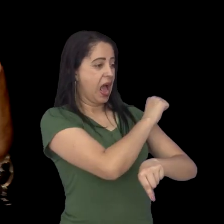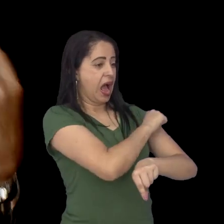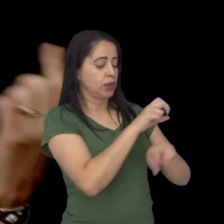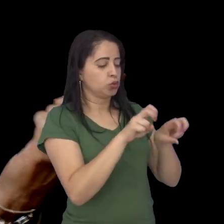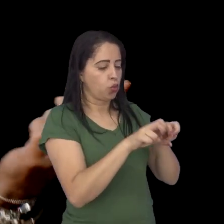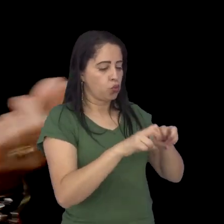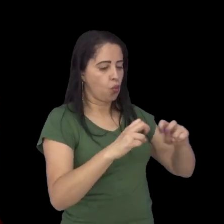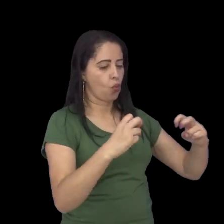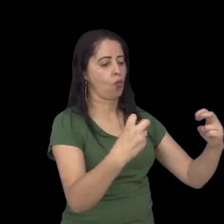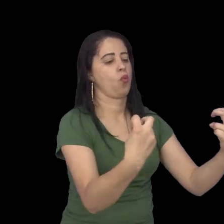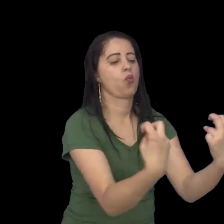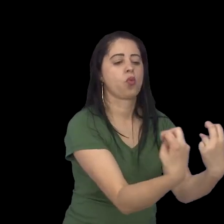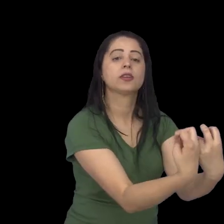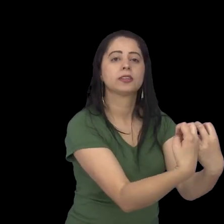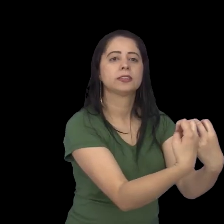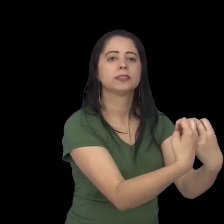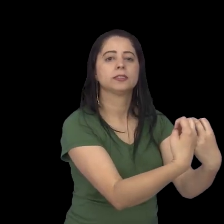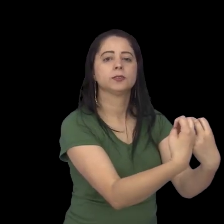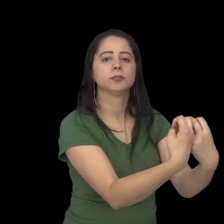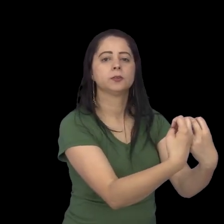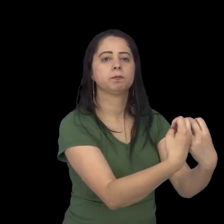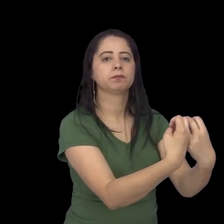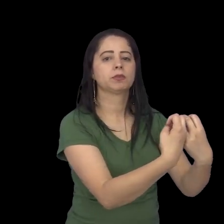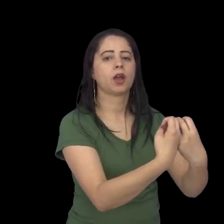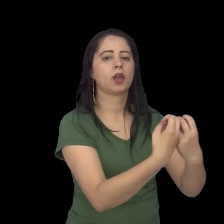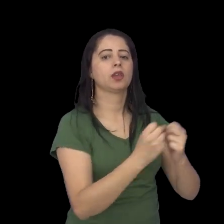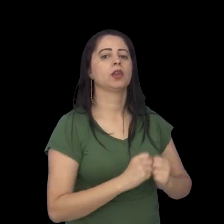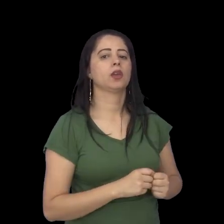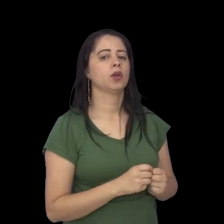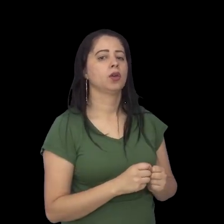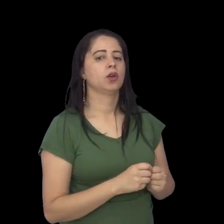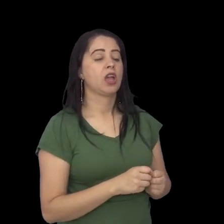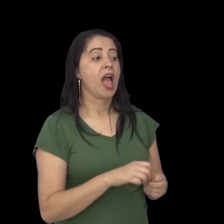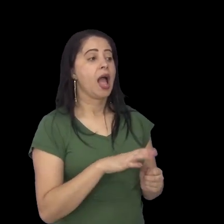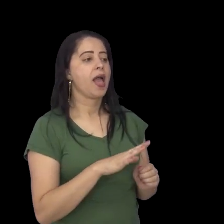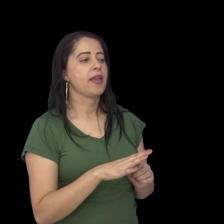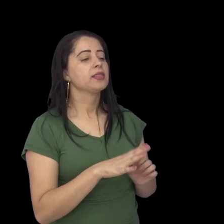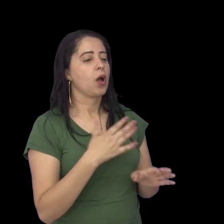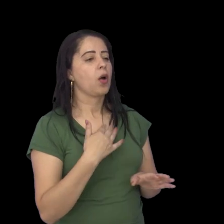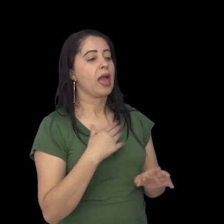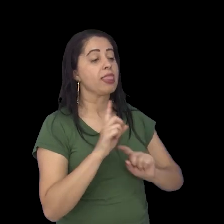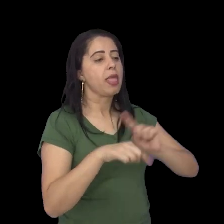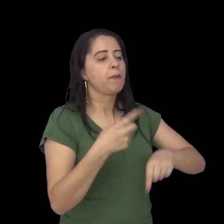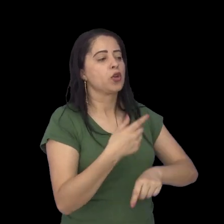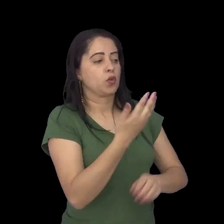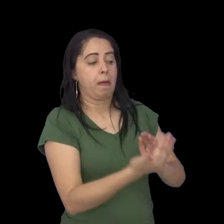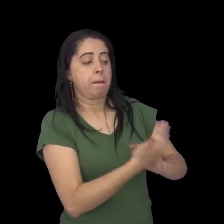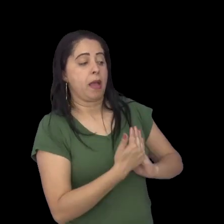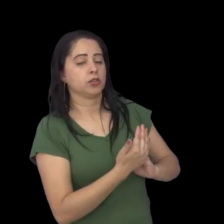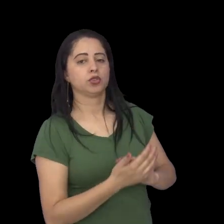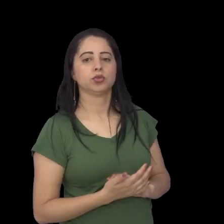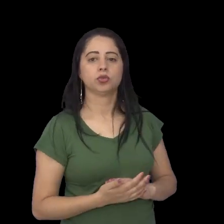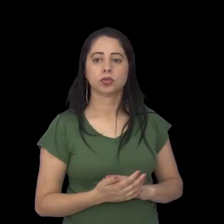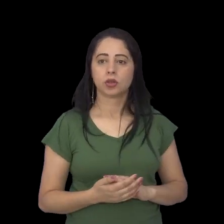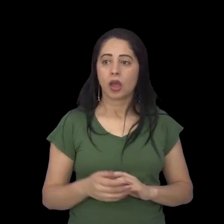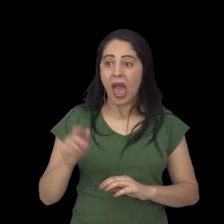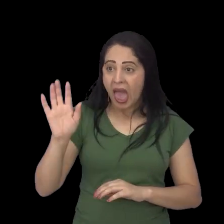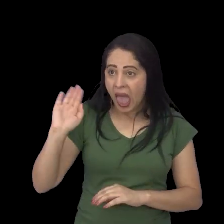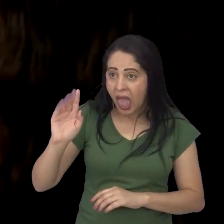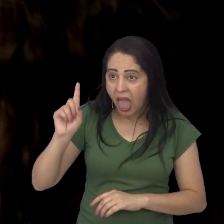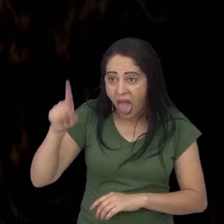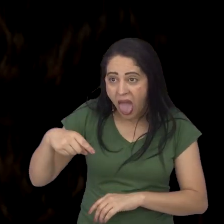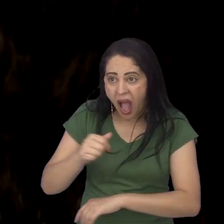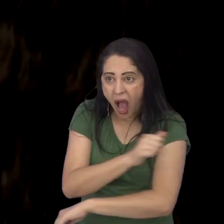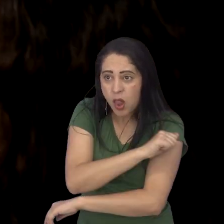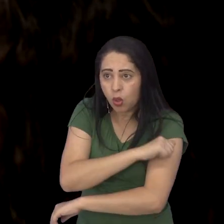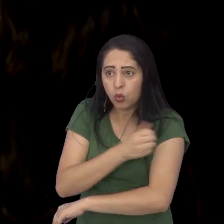alunos, e estava todo mundo sentado em círculo. E aí eu sentei do lado dele, ele falou, senta aqui que já vai chegar a minha vez, você vai me ajudar. Ele era aluno? Ele